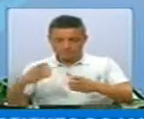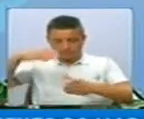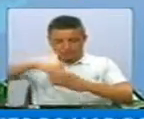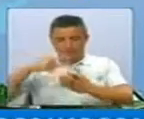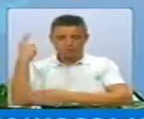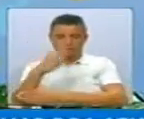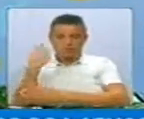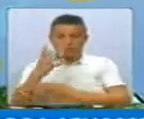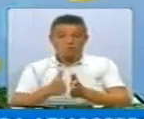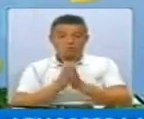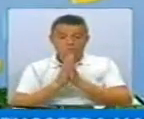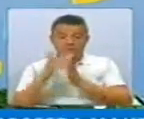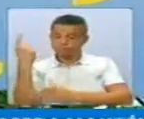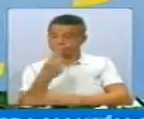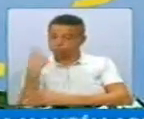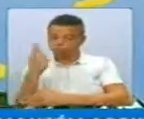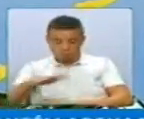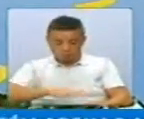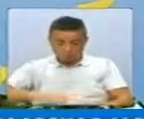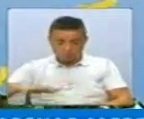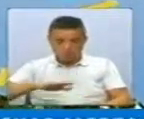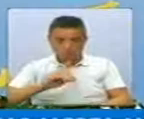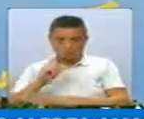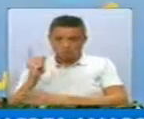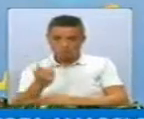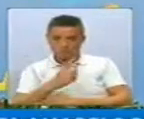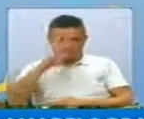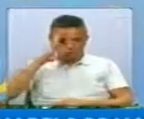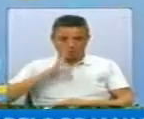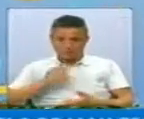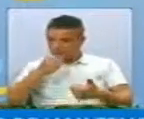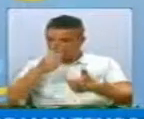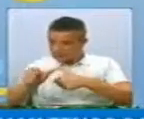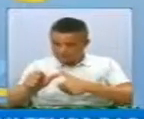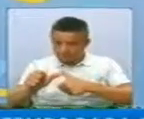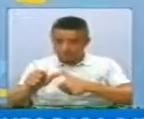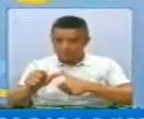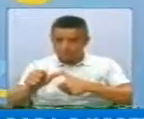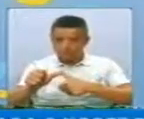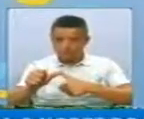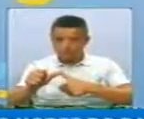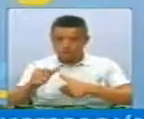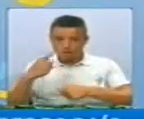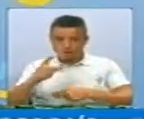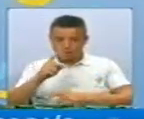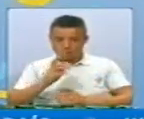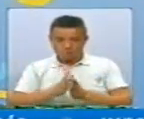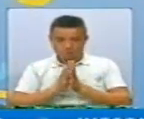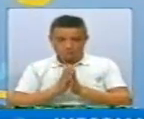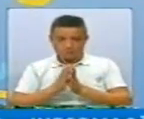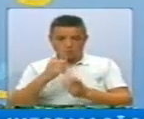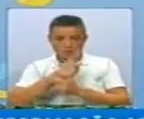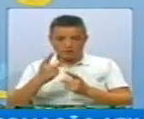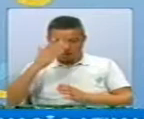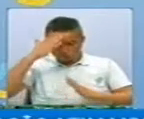Por favor, não aterrem nesse cume, porque está rodeado de tropas inimigas. Portanto, tropas inimigas, precisamente. E então, o que é que